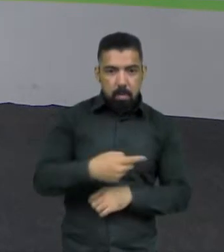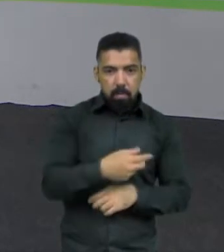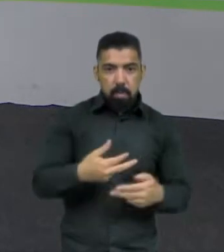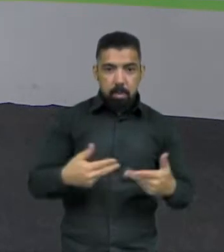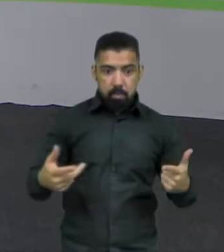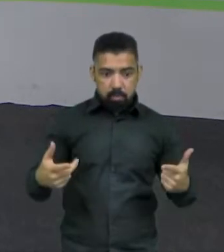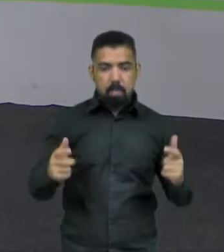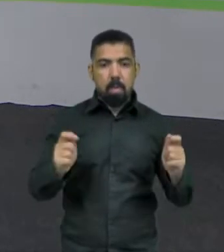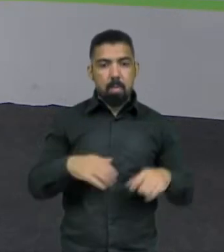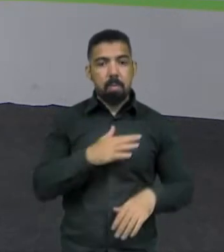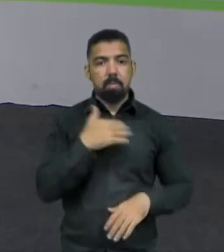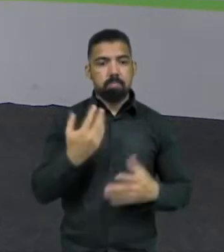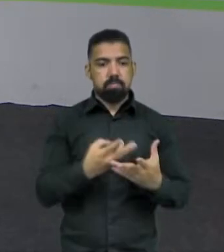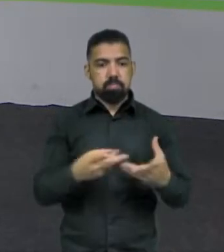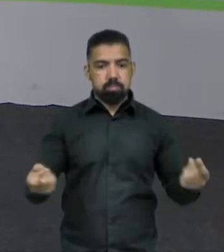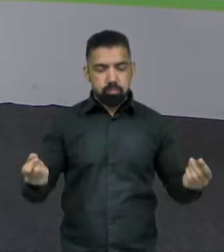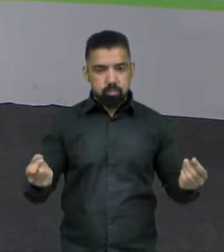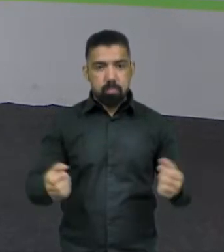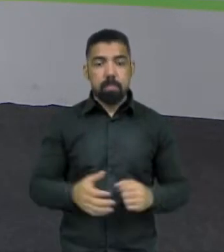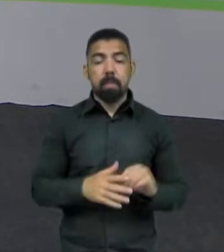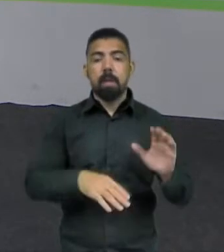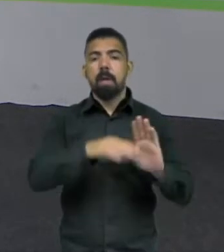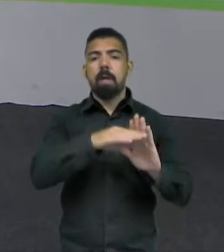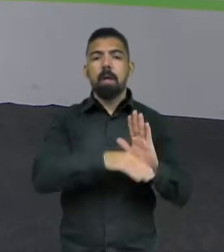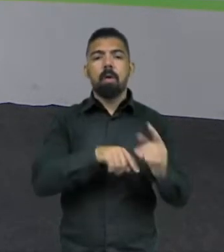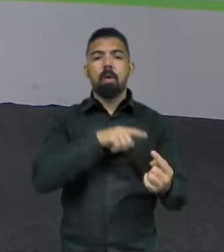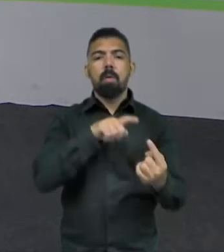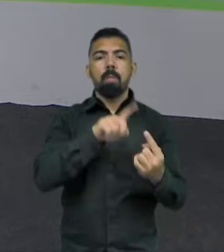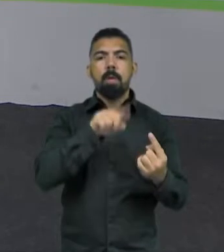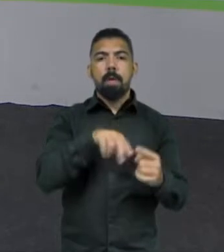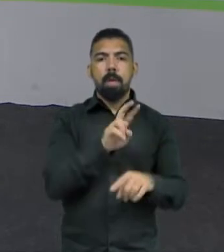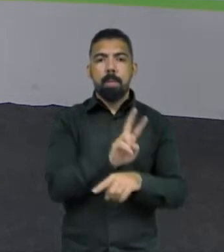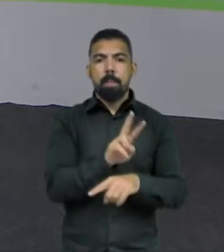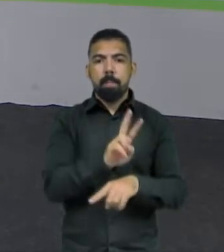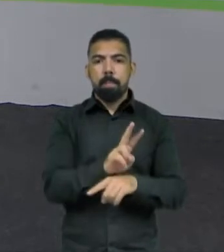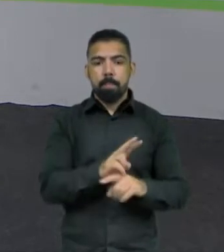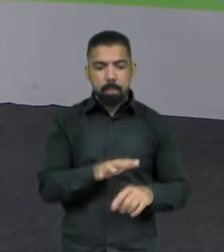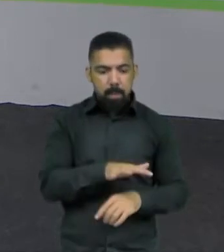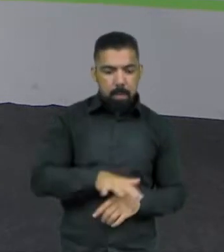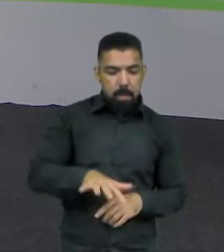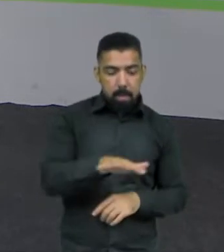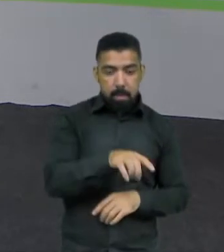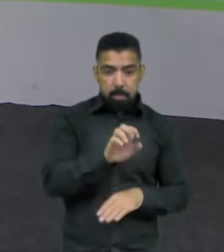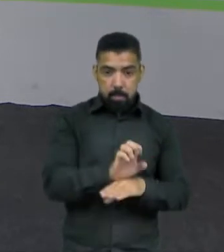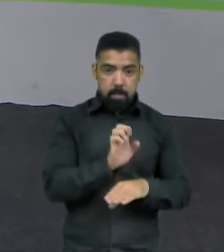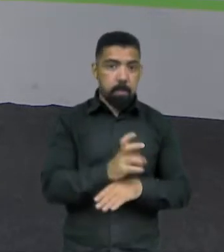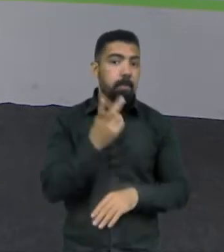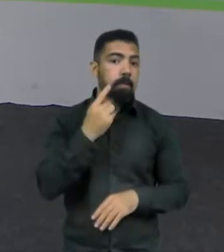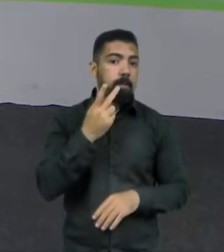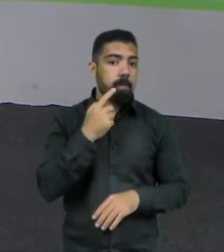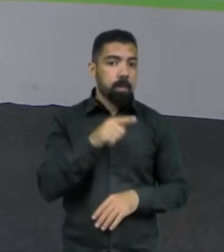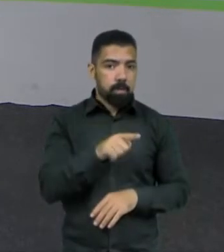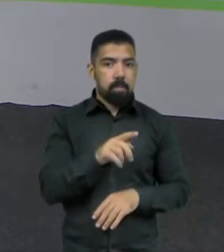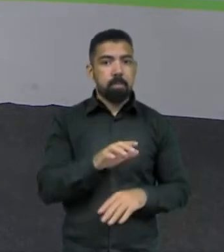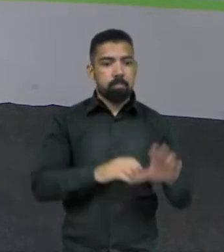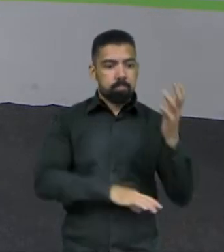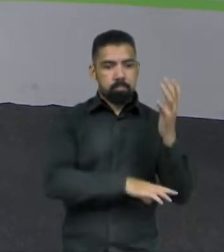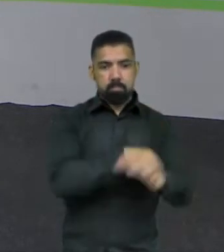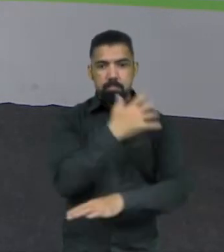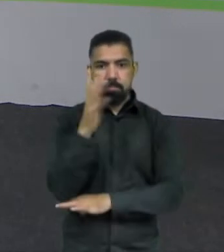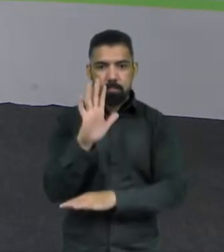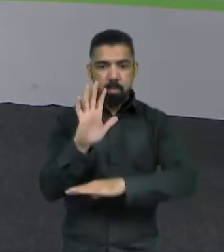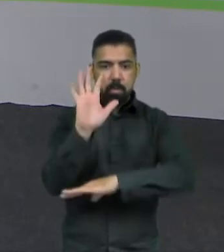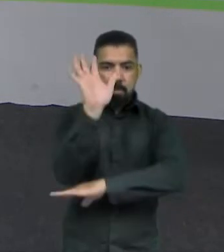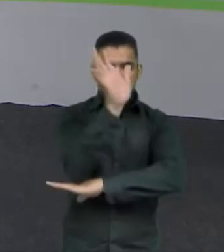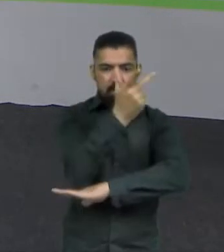extinção. A lista tem o objetivo de conservar o ambiente aqui do estado do Ceará, o meio ambiente aqui do estado do Ceará, e